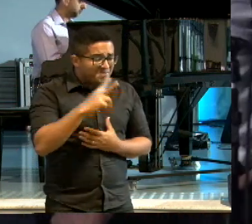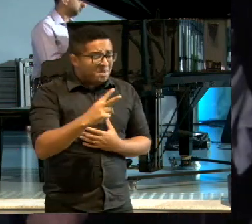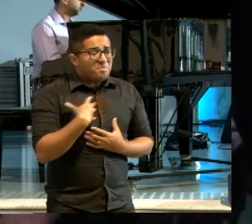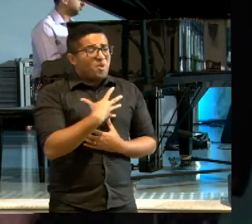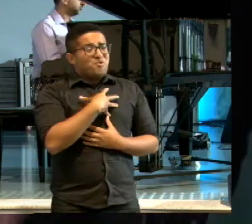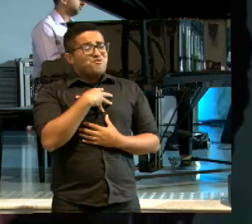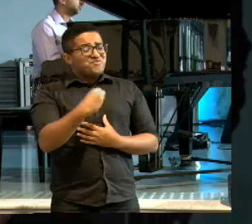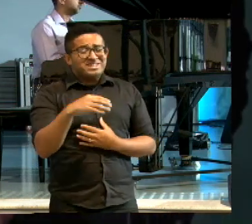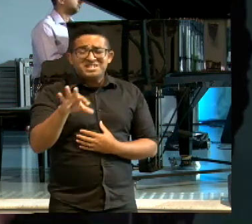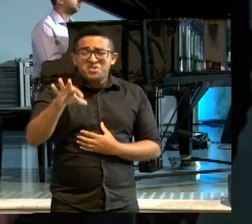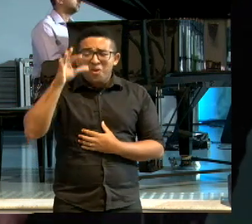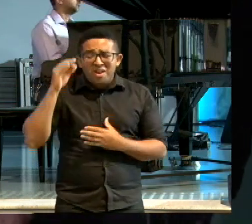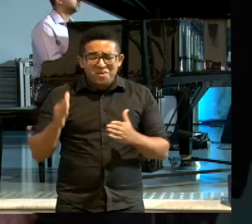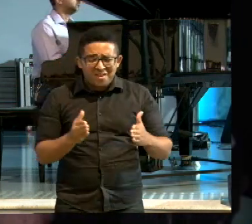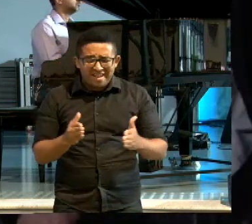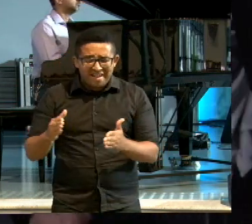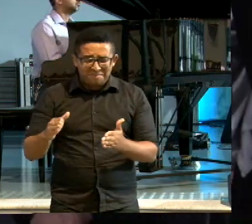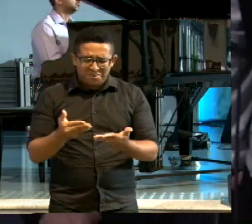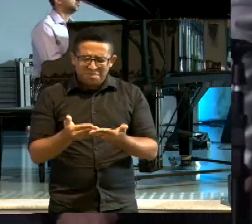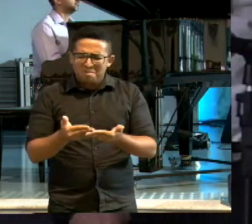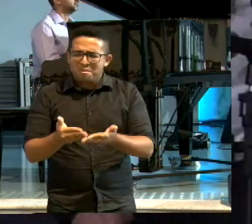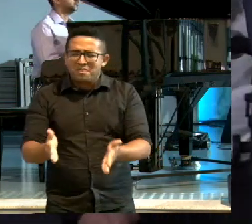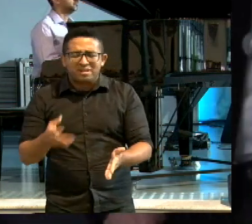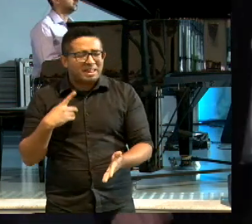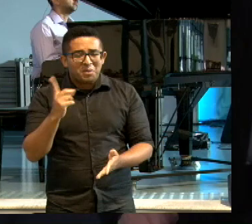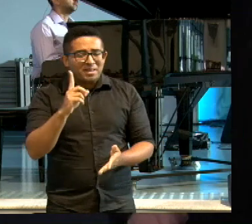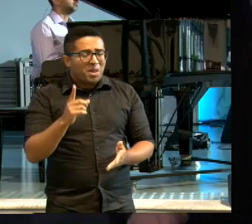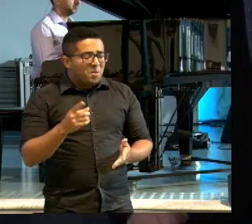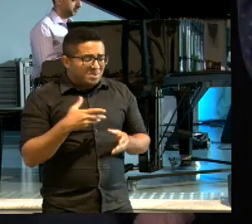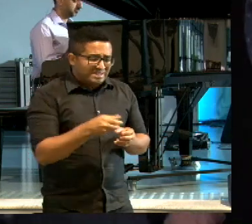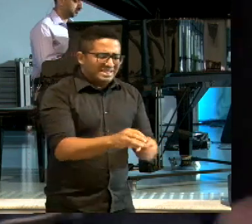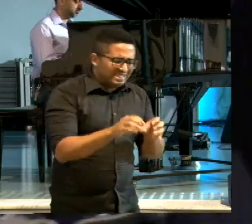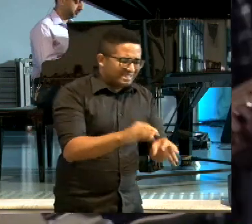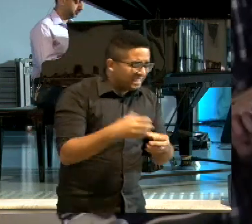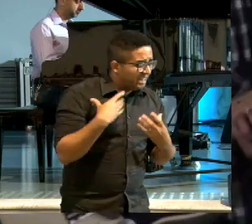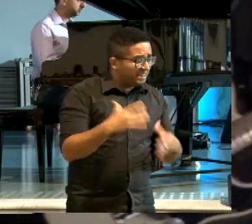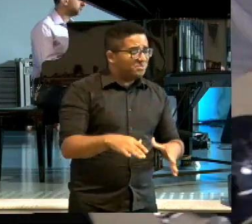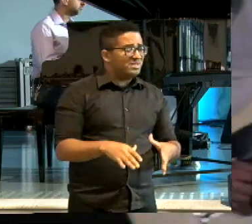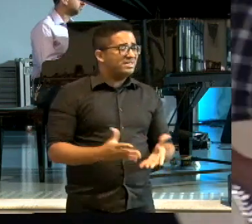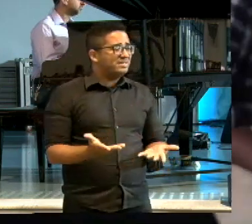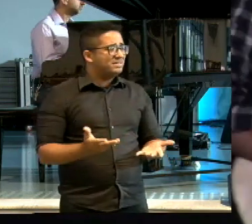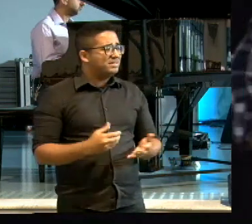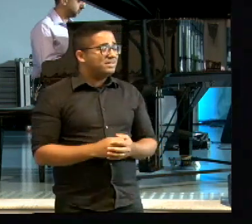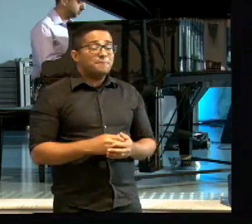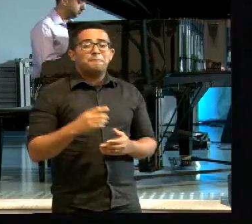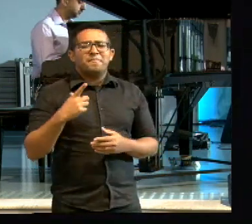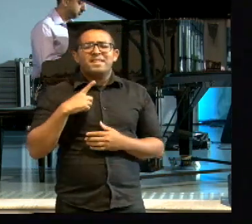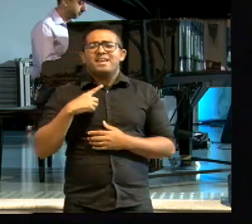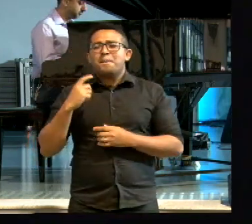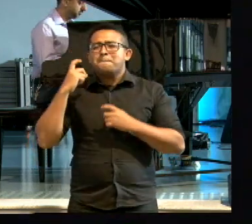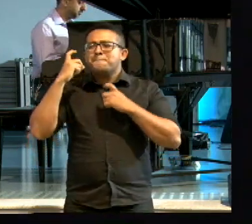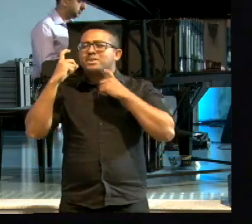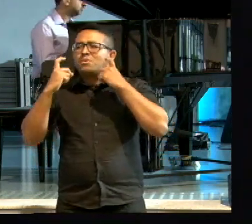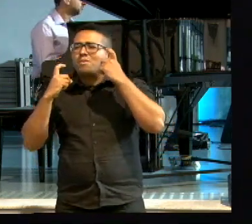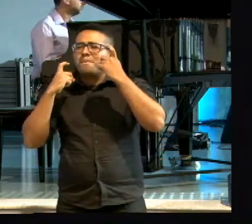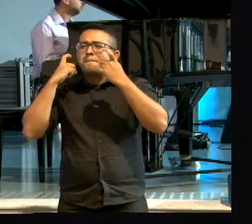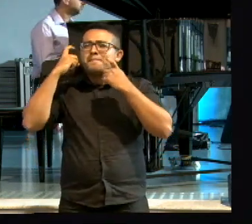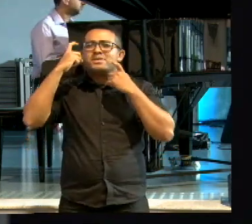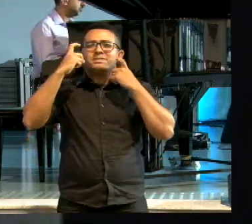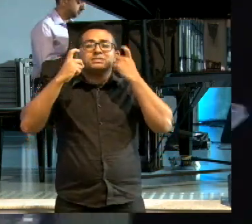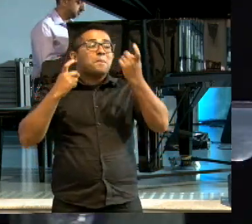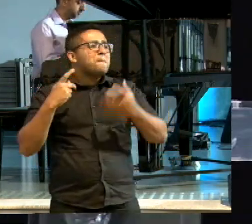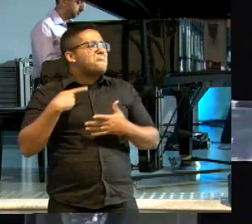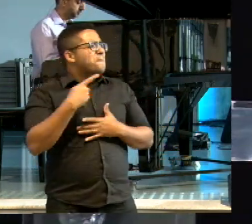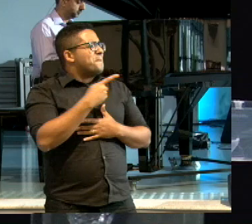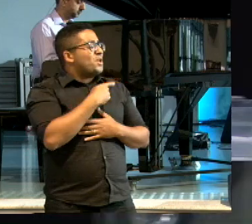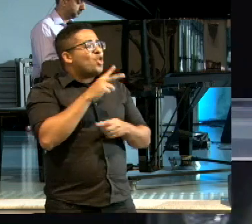um caminho de ruína e eu não adverti-los. Então, com temor no coração, com a preocupação de um pastor que